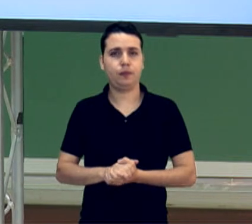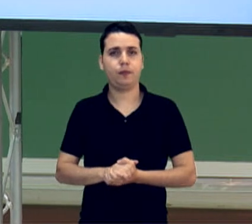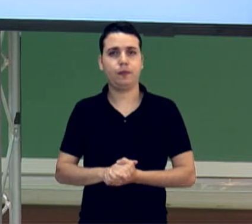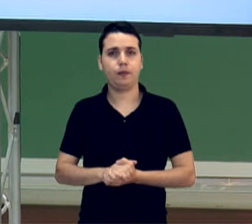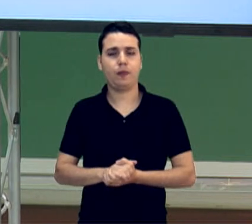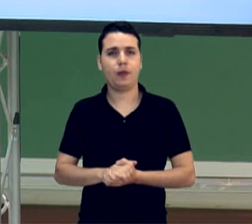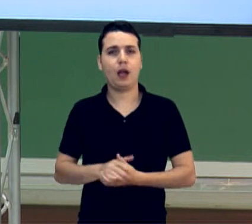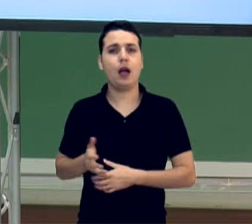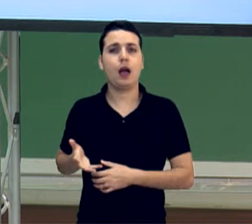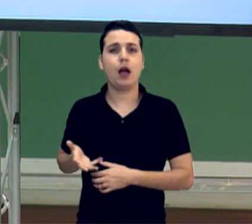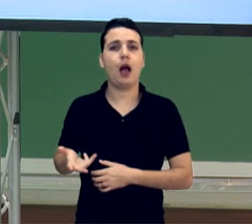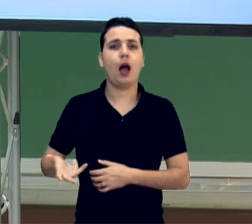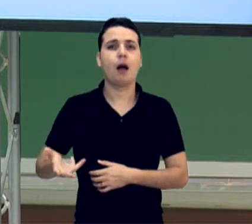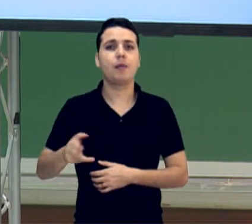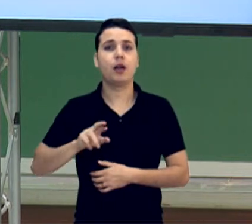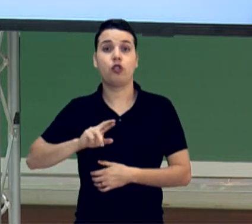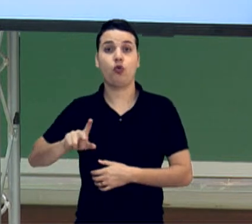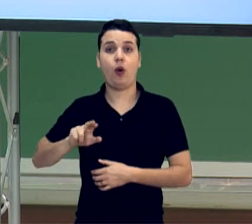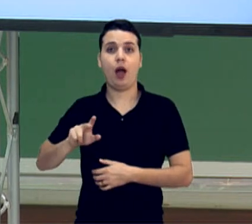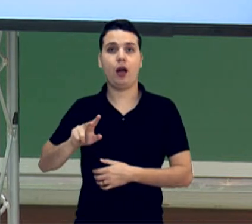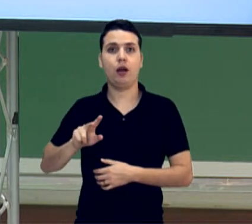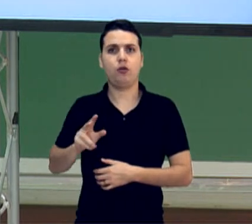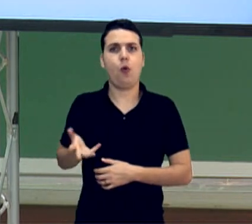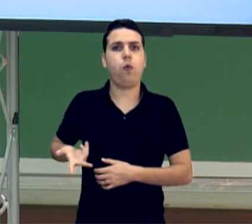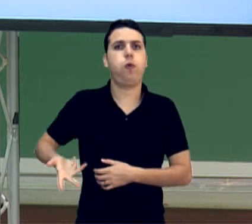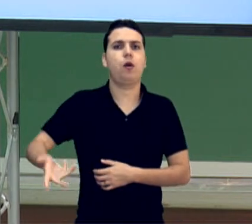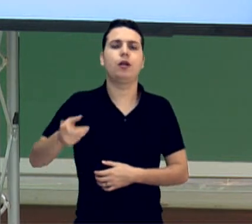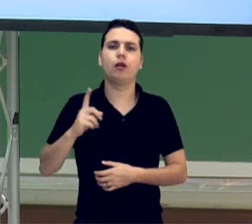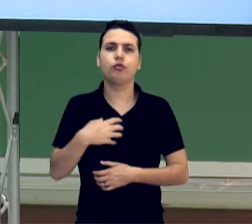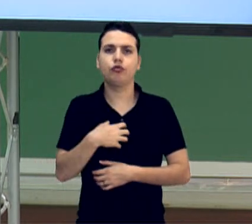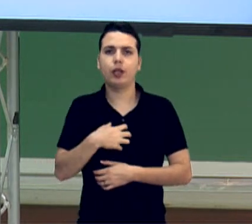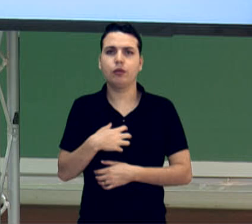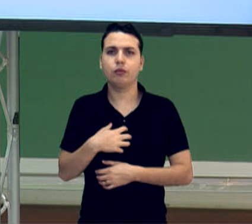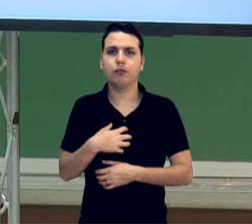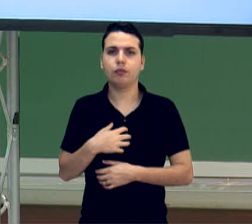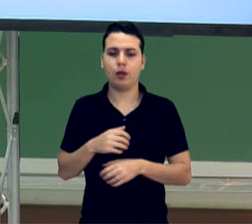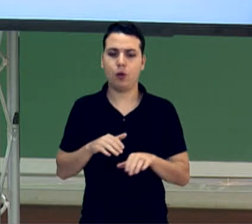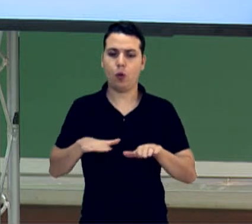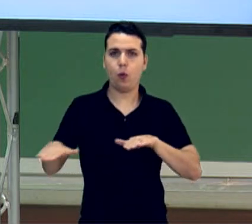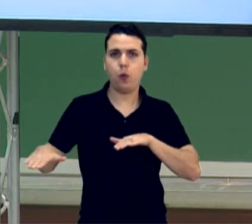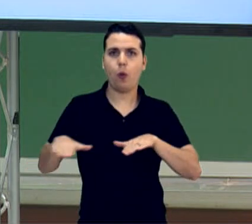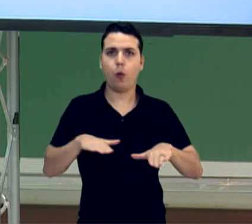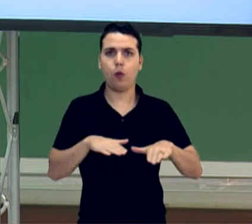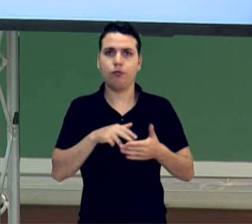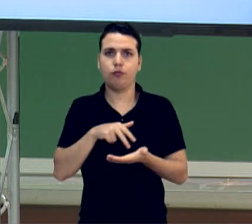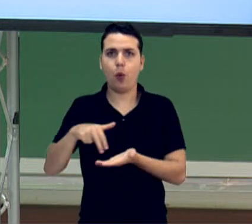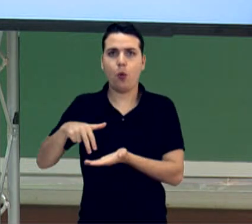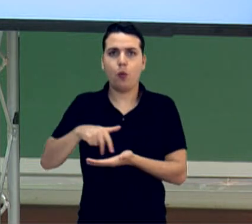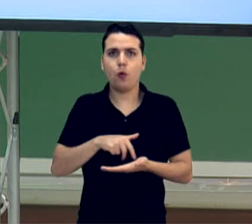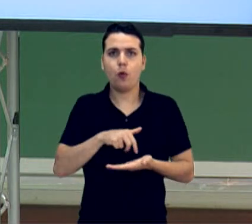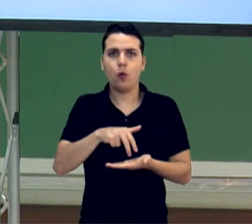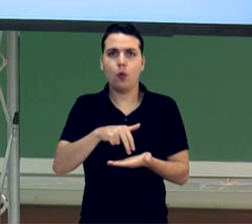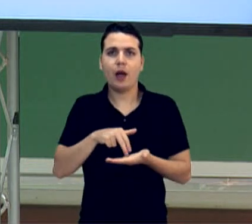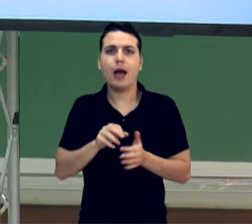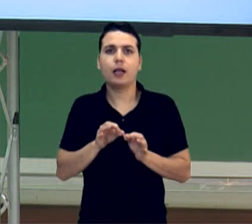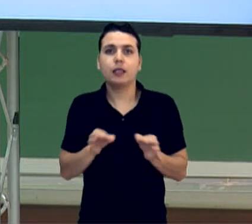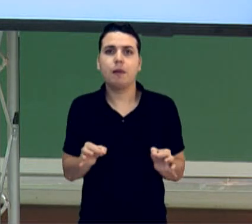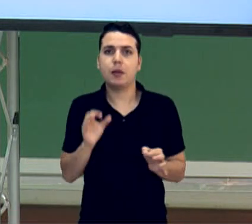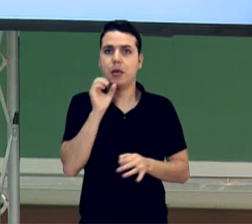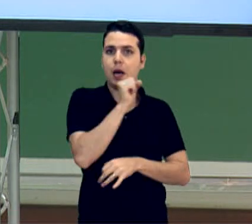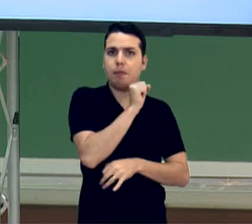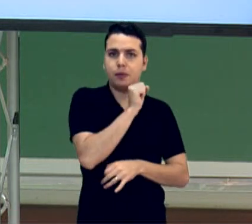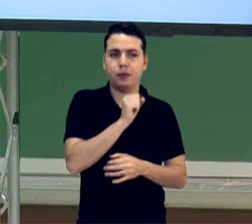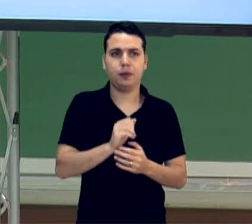rápido no sentido de, não de velocidade, mas no sentido de que vai trocando, ele é miudinho, ele é simples.